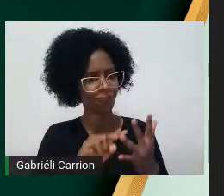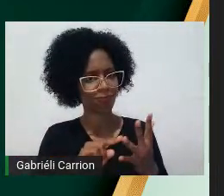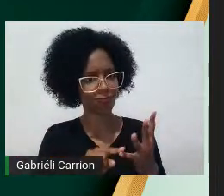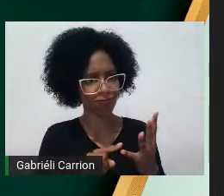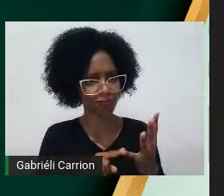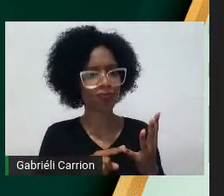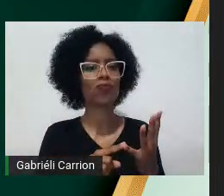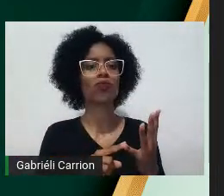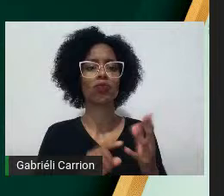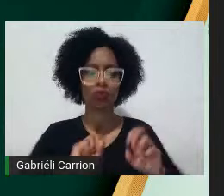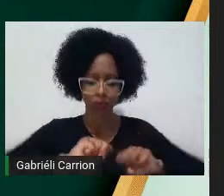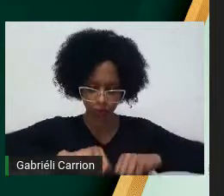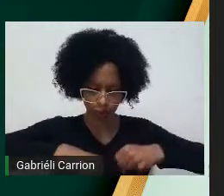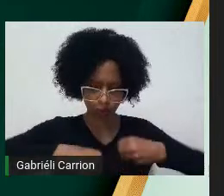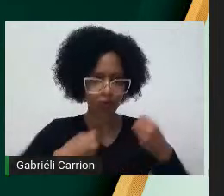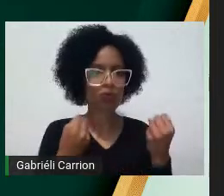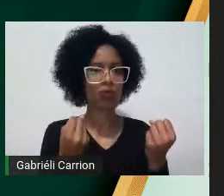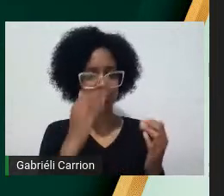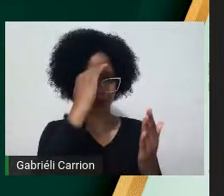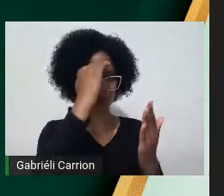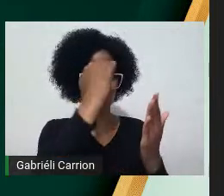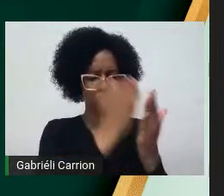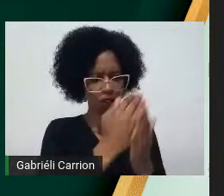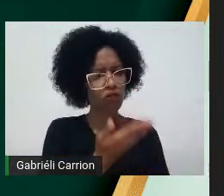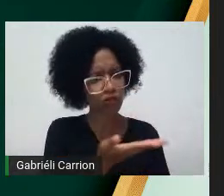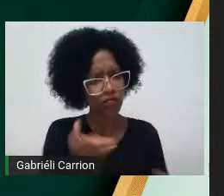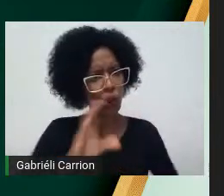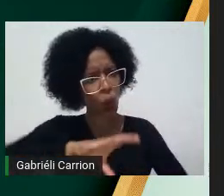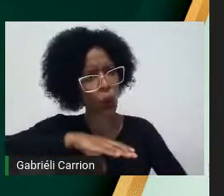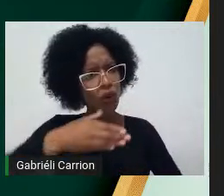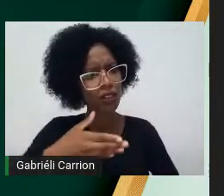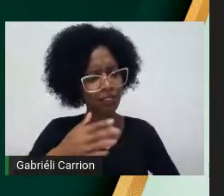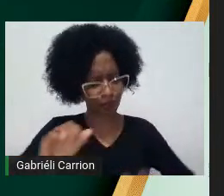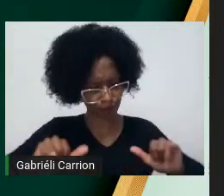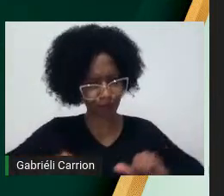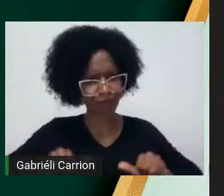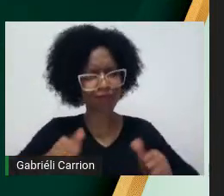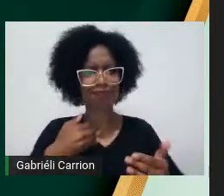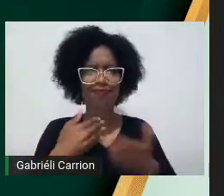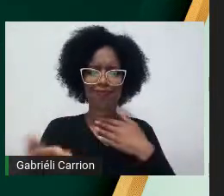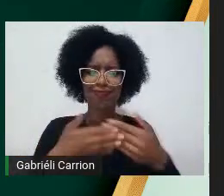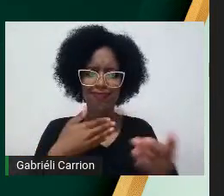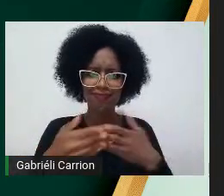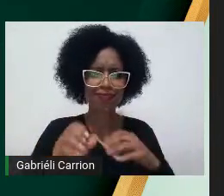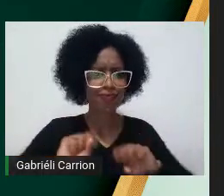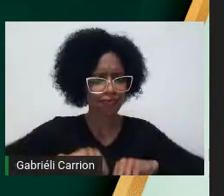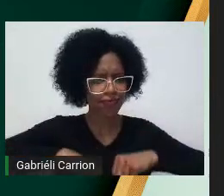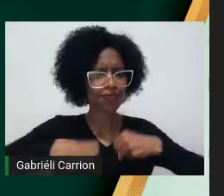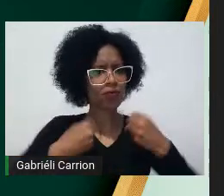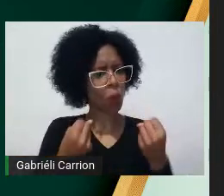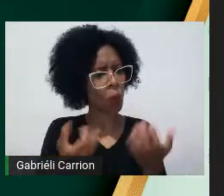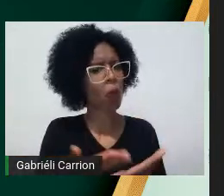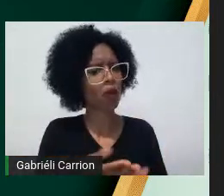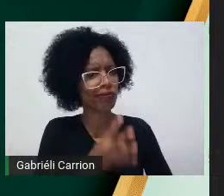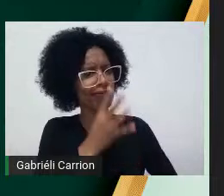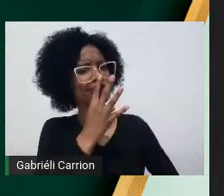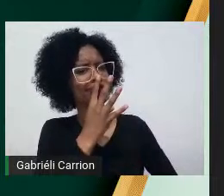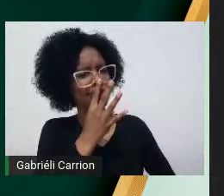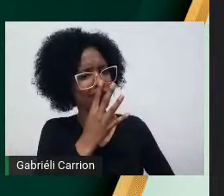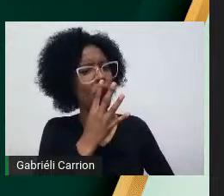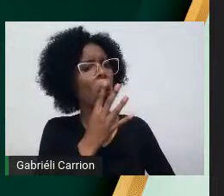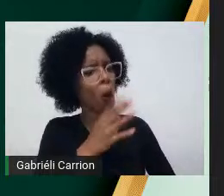currículo. Vocês foram corajosos, vocês sofreram, mas vocês foram valentes e foram demais, mas muito,